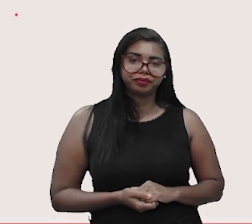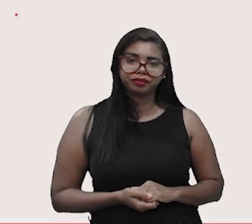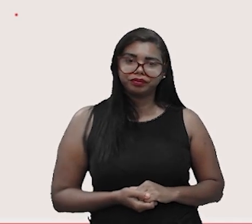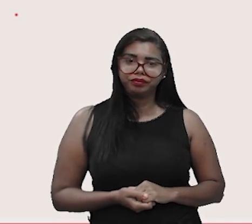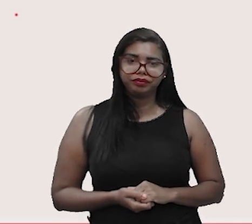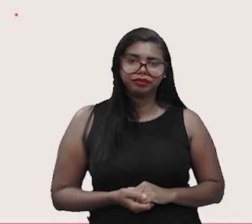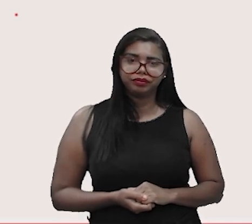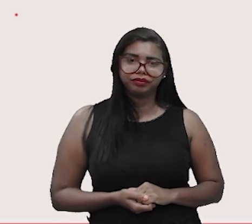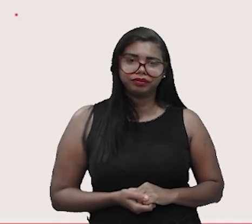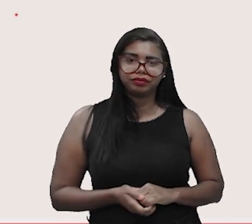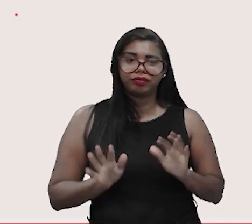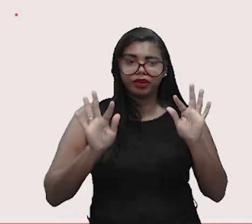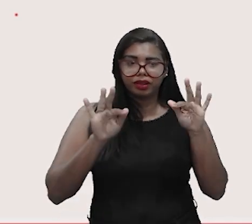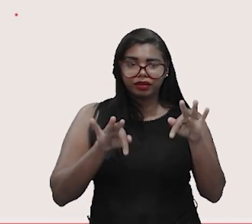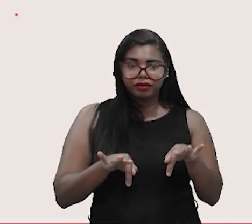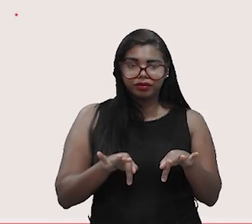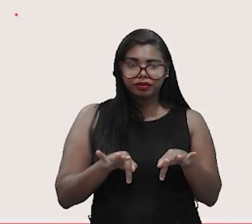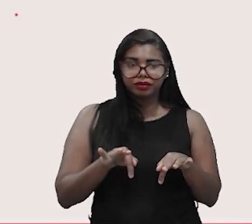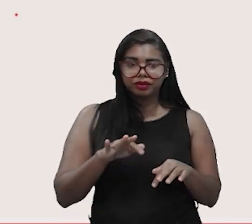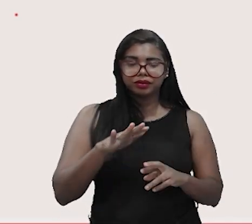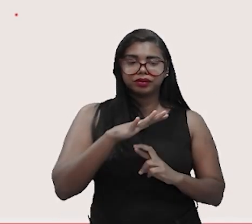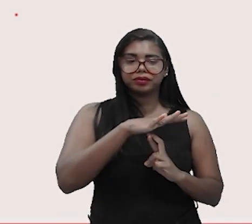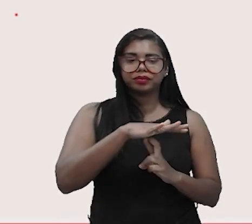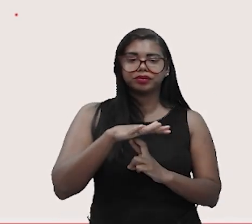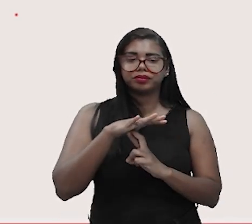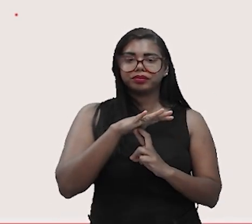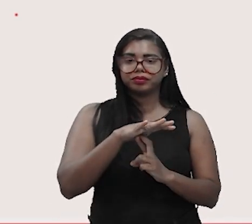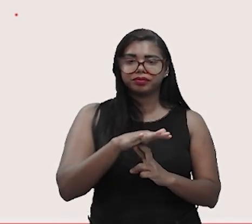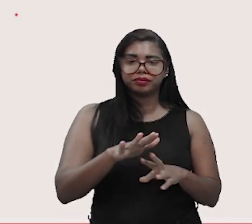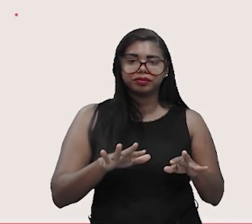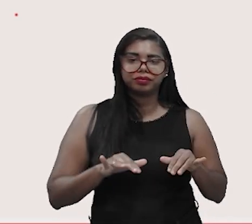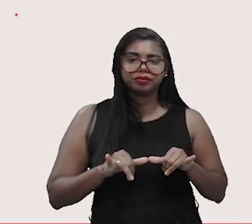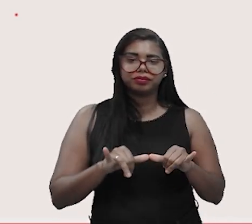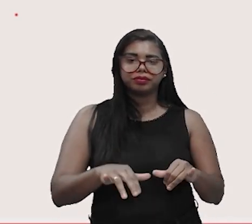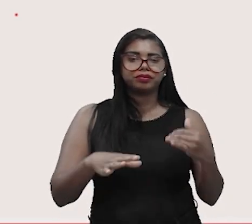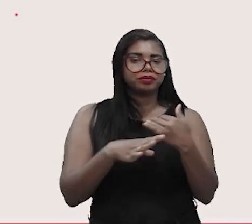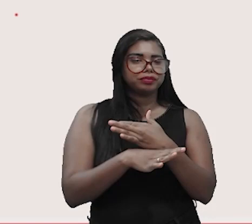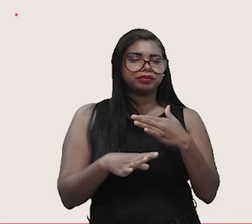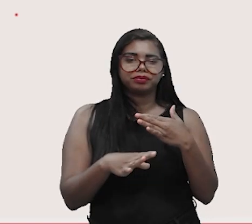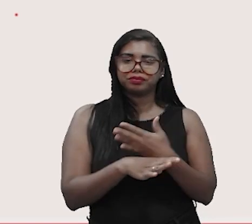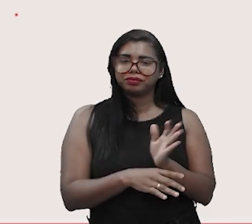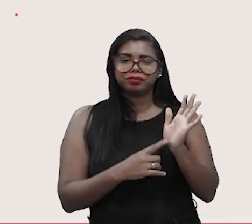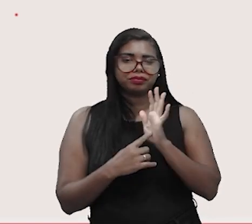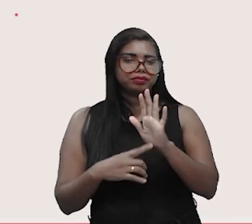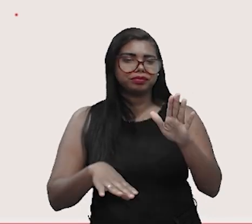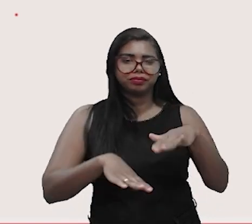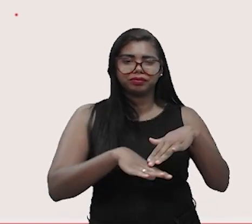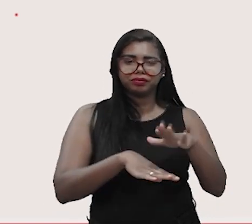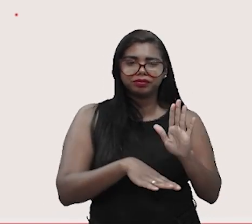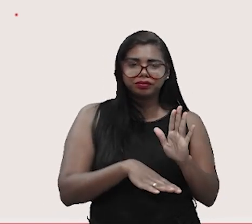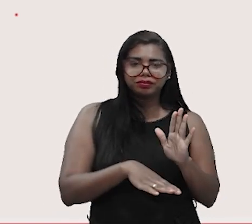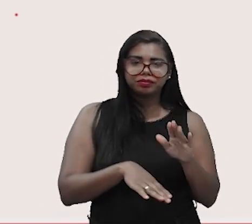Fim de feira, periferia afora. A cidade não mora mais em mim. A